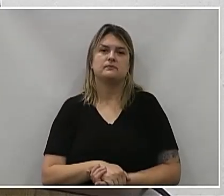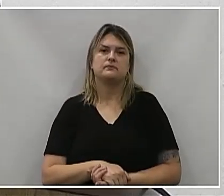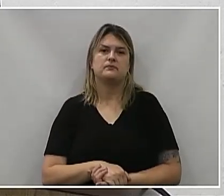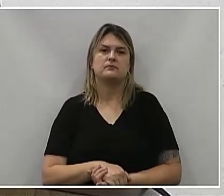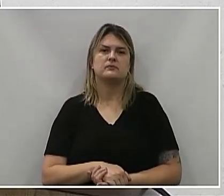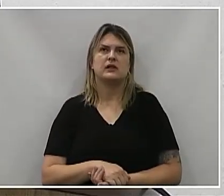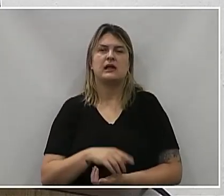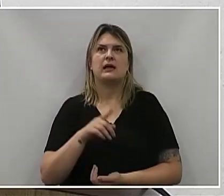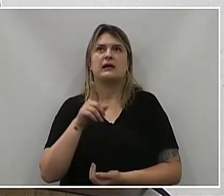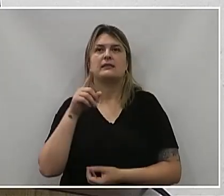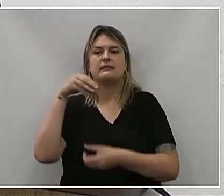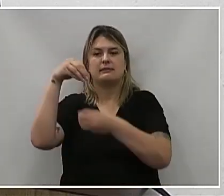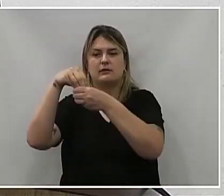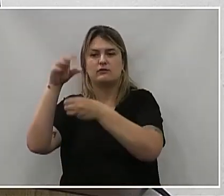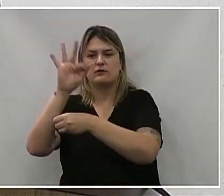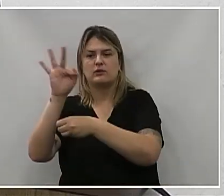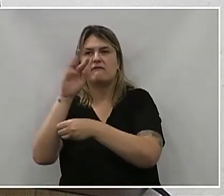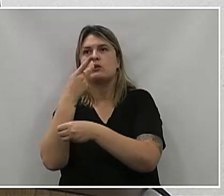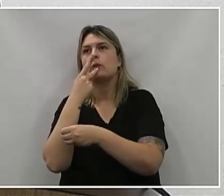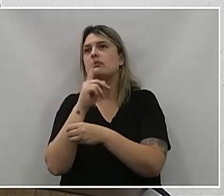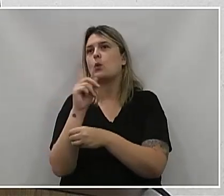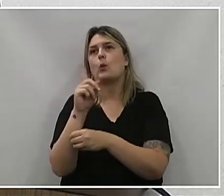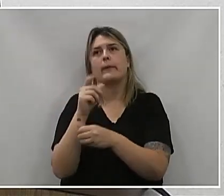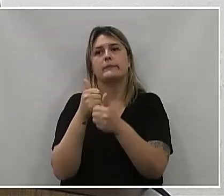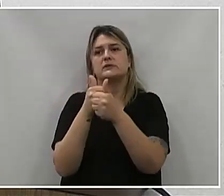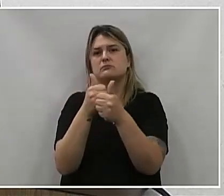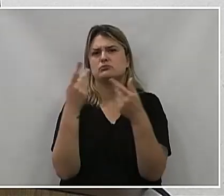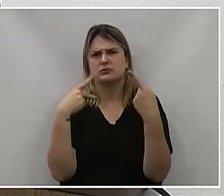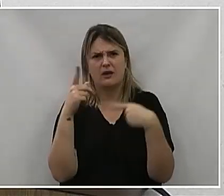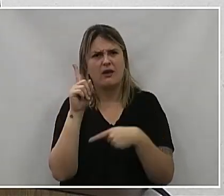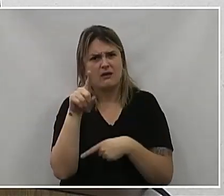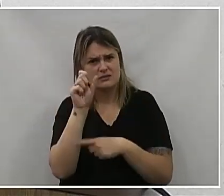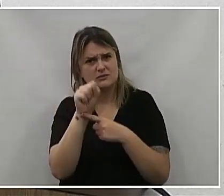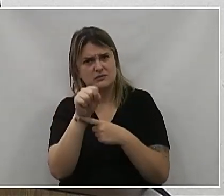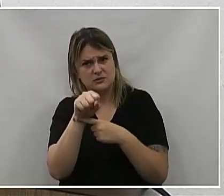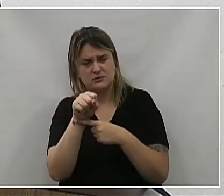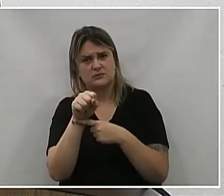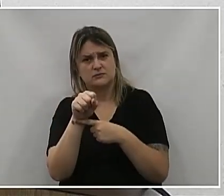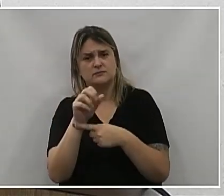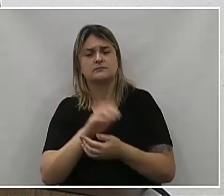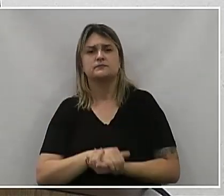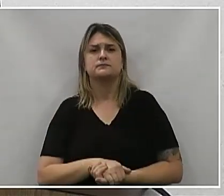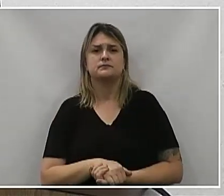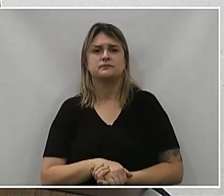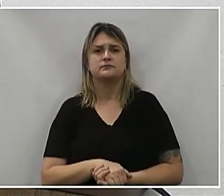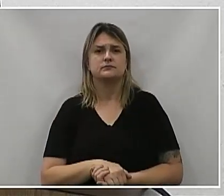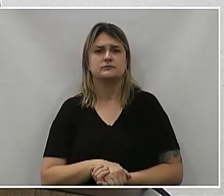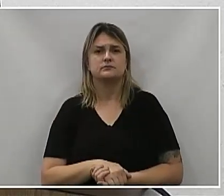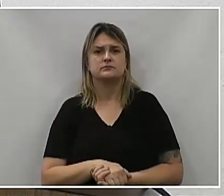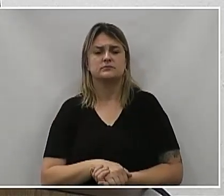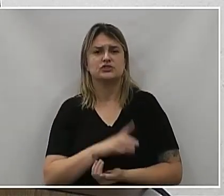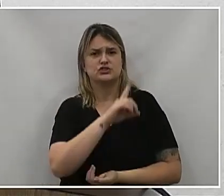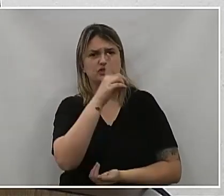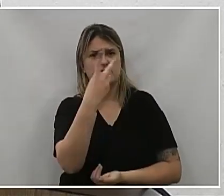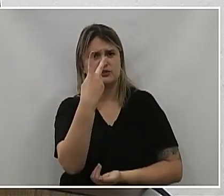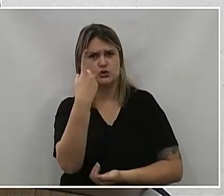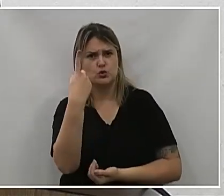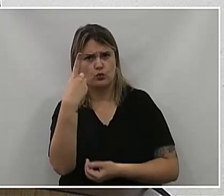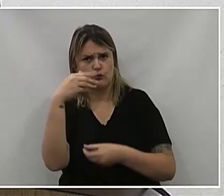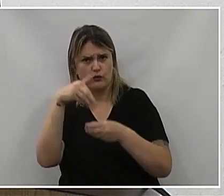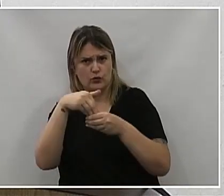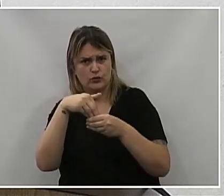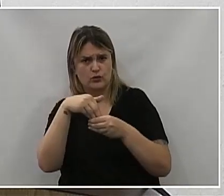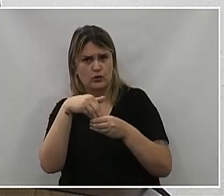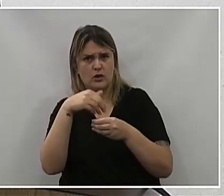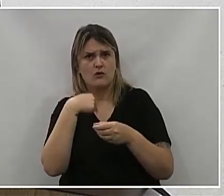Falaram lá que não é nada de perseguição política. Para mim é perseguição política. No dia 21 eu voto